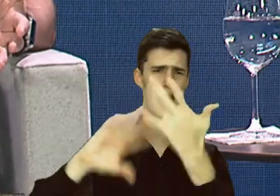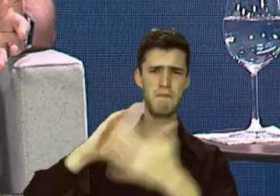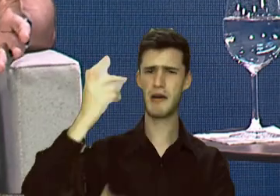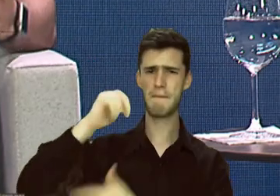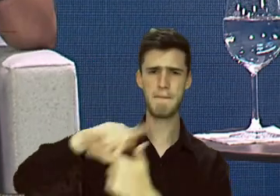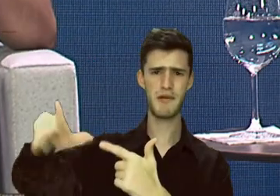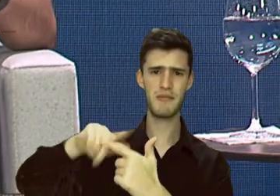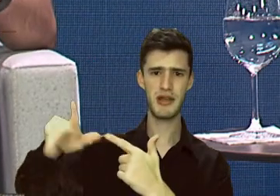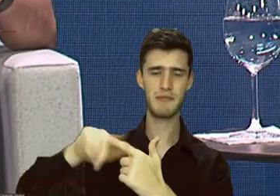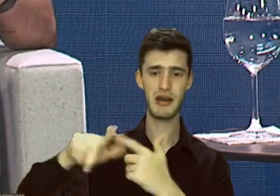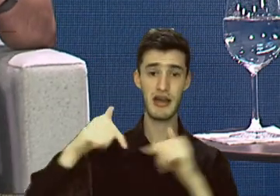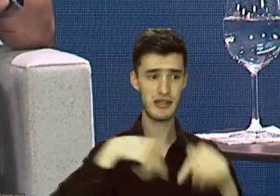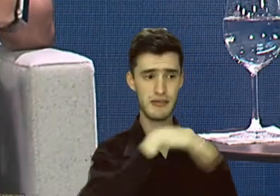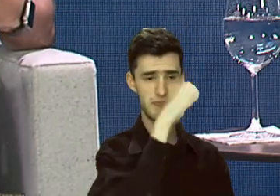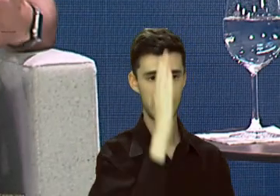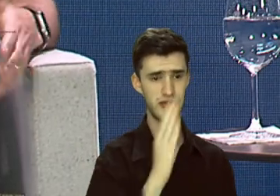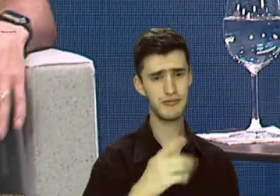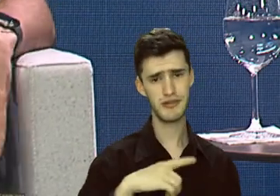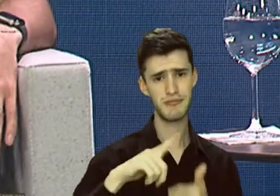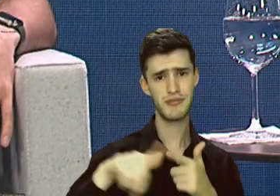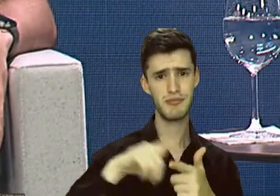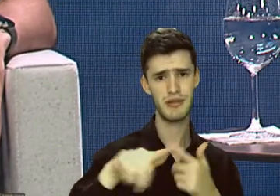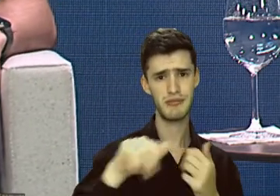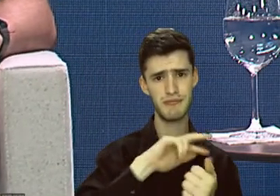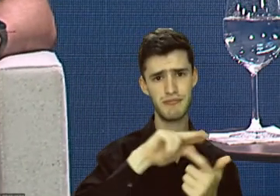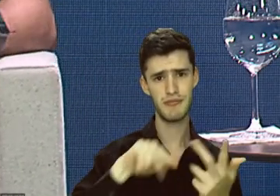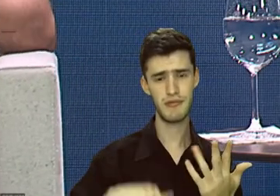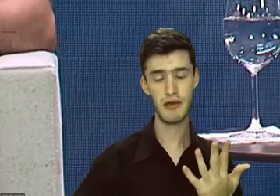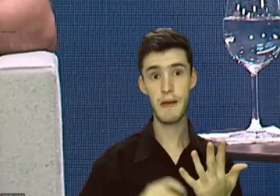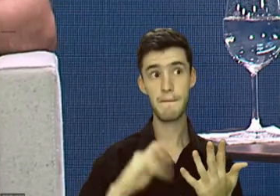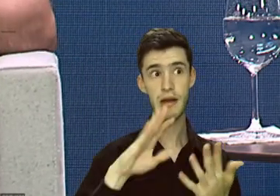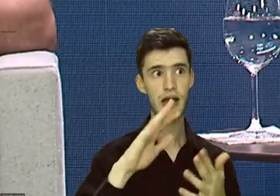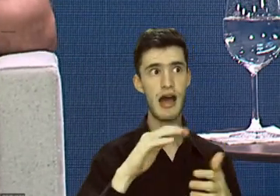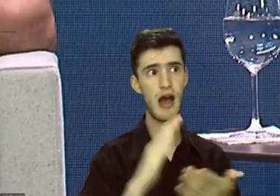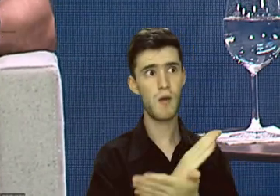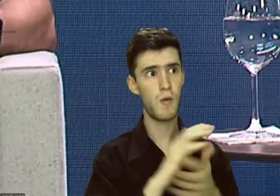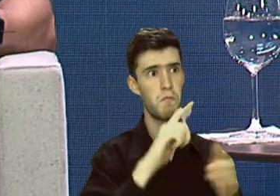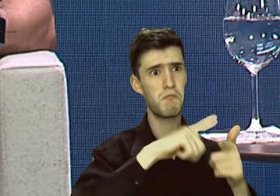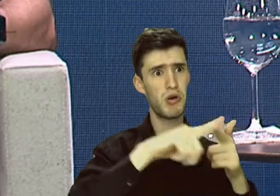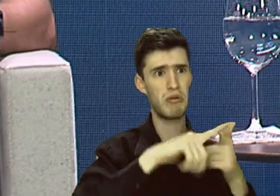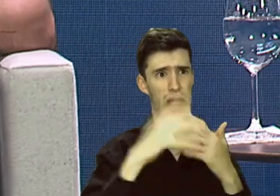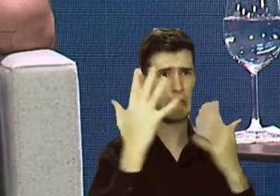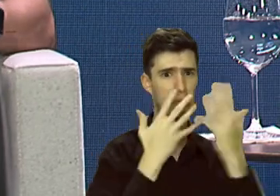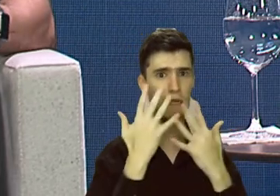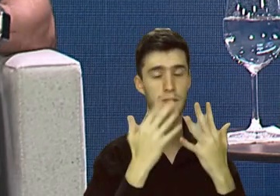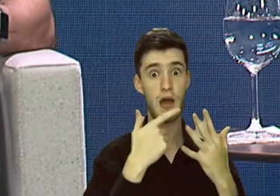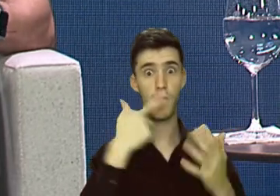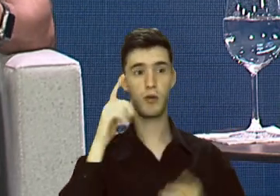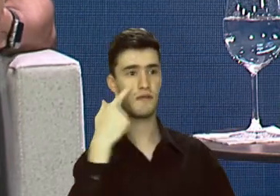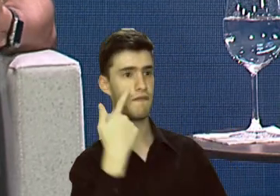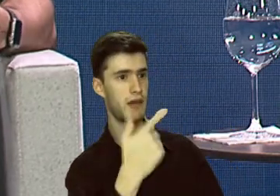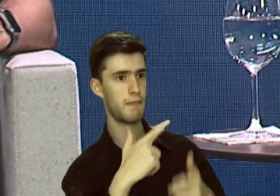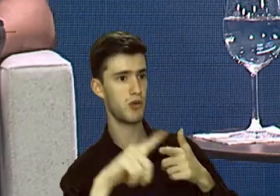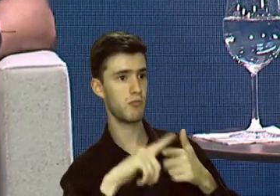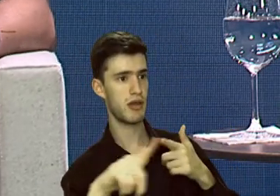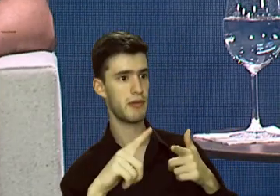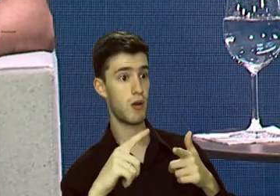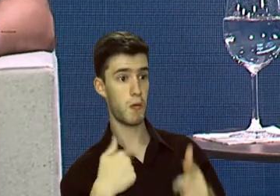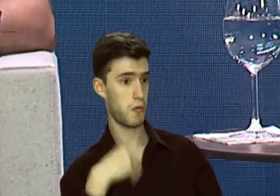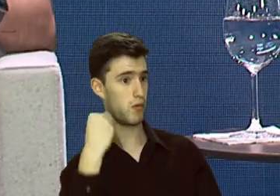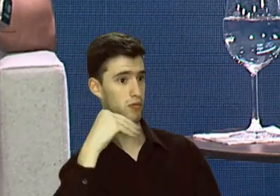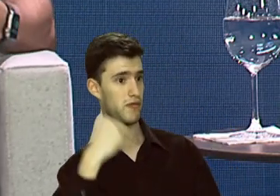tem muito problema e problema é oportunidade né no meu no meu setor especificamente eu tenho competidores muito forte né